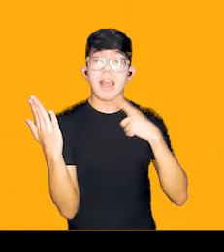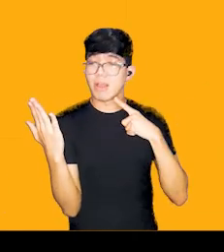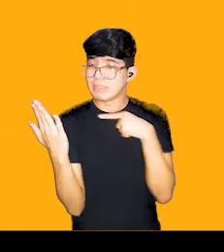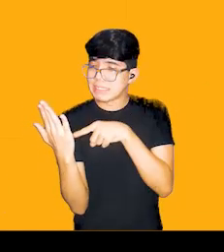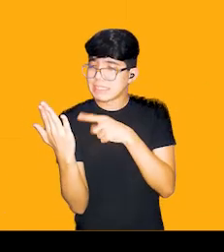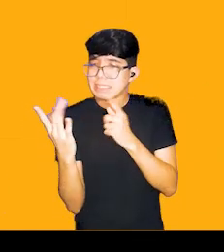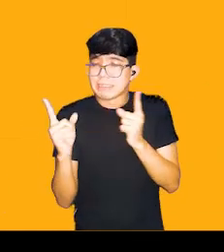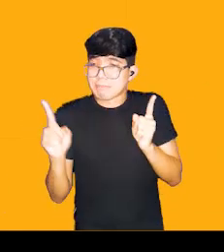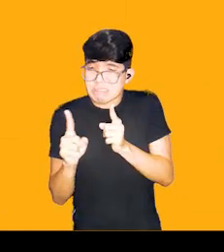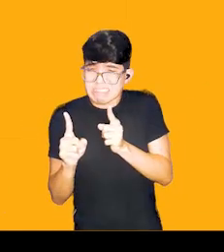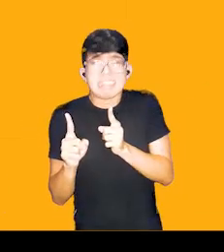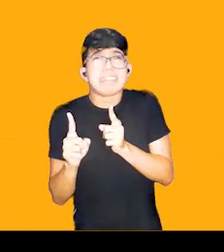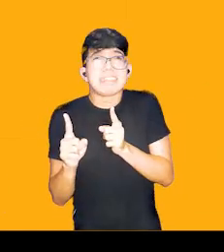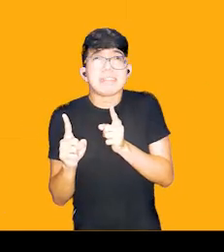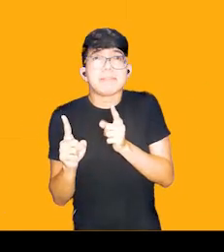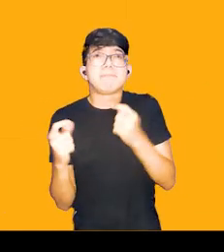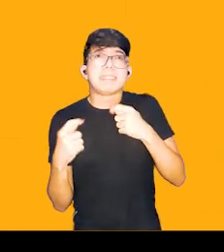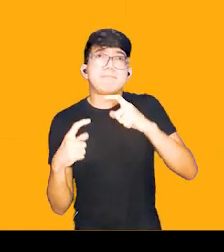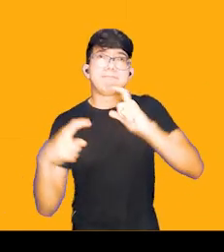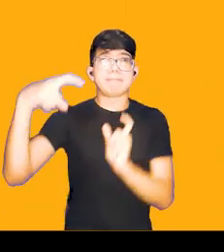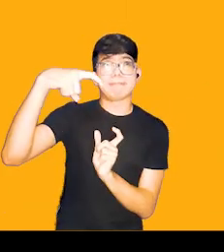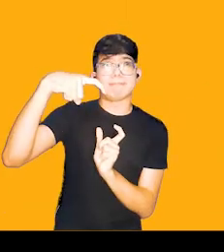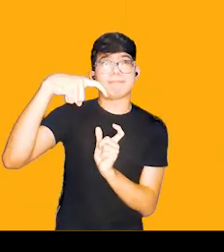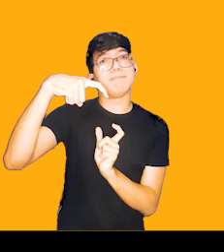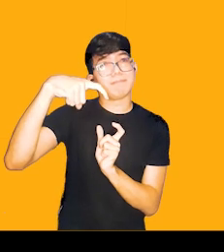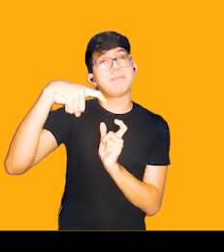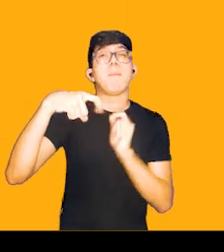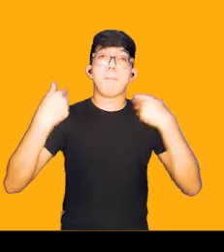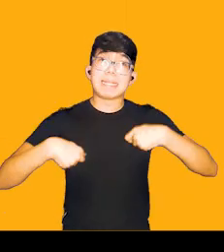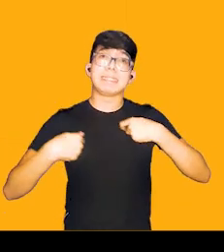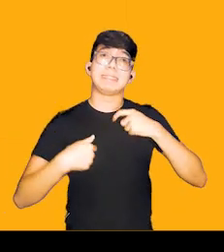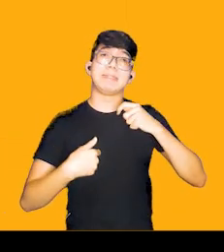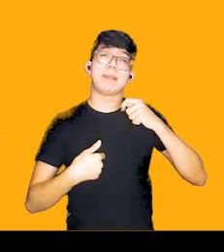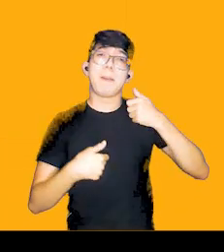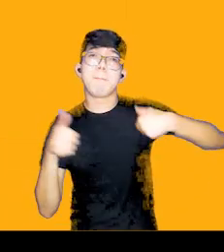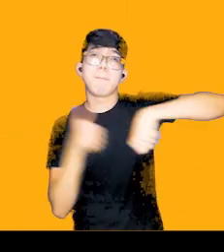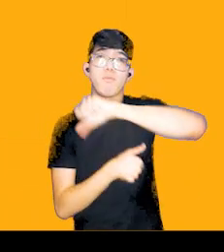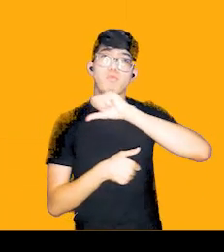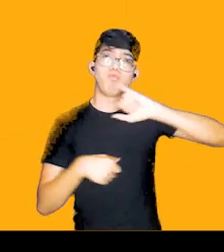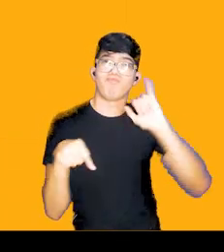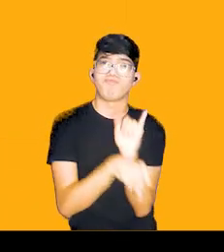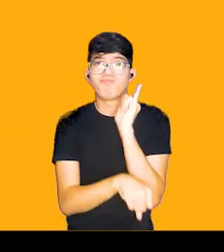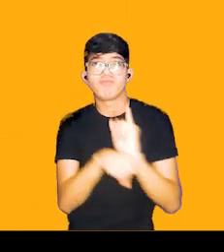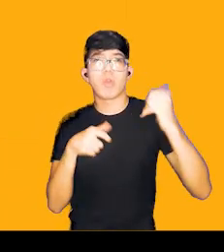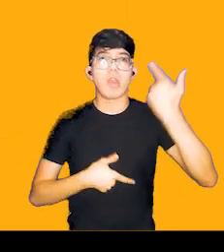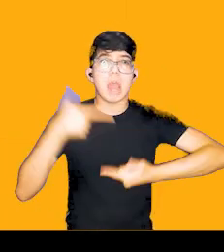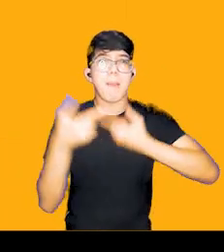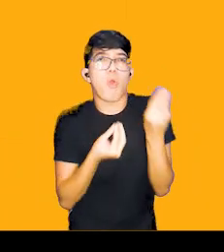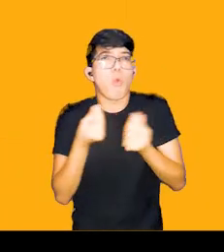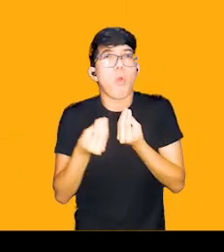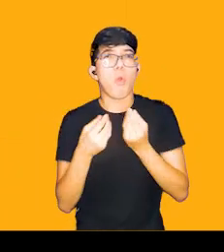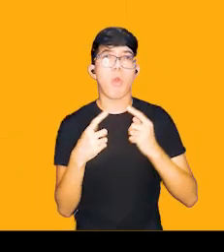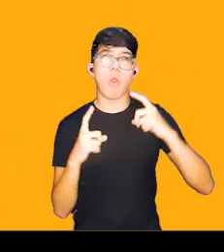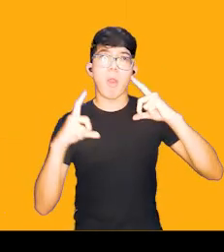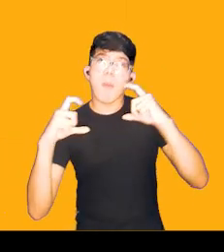hora que você não tem espaço para dar uma foto horizontal e tem que ter a vertical ali. Então, a gente acabou criando também metodologias